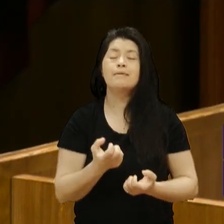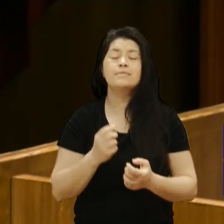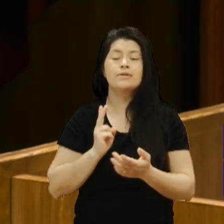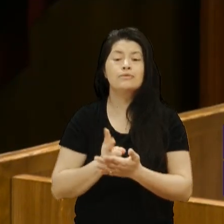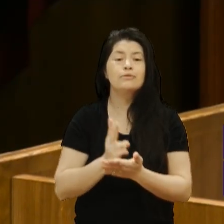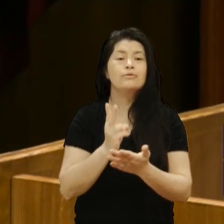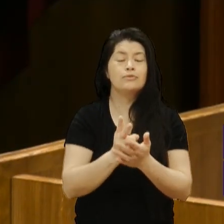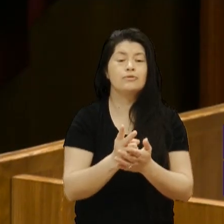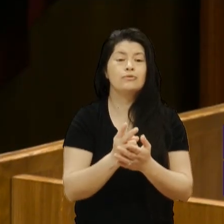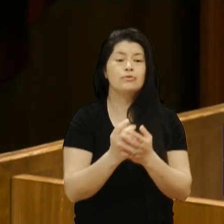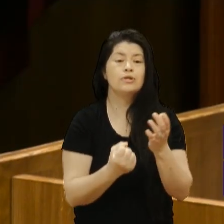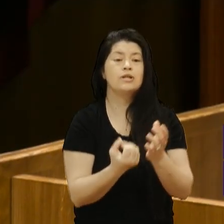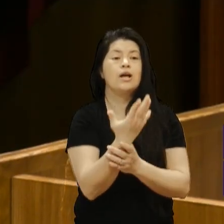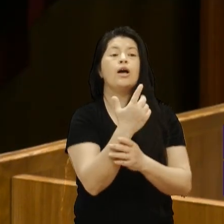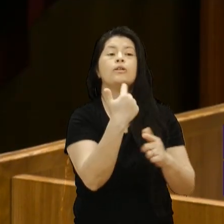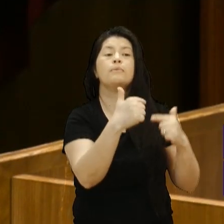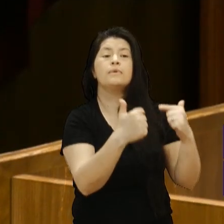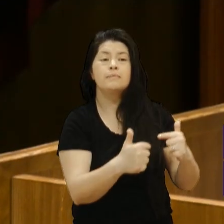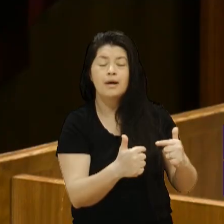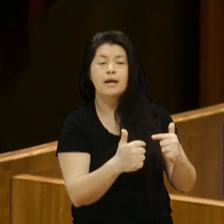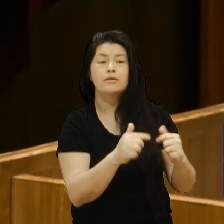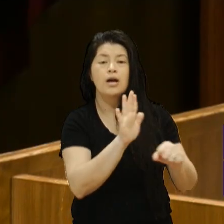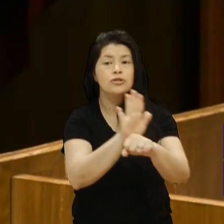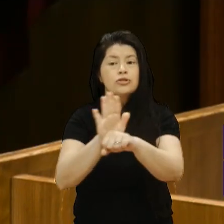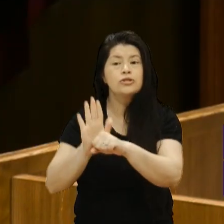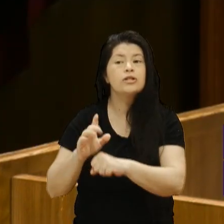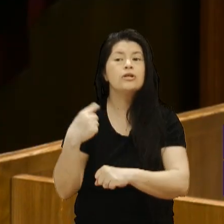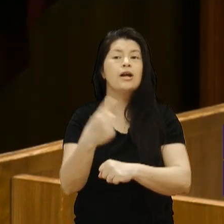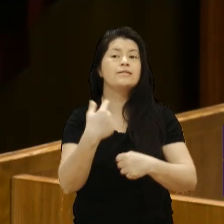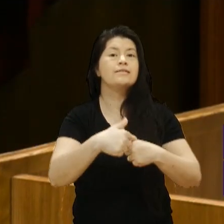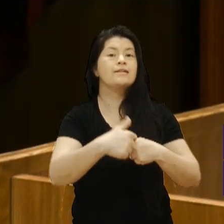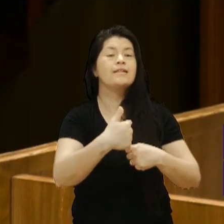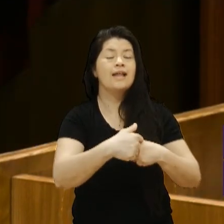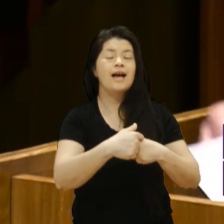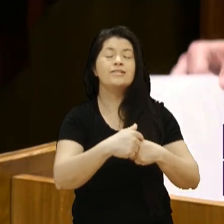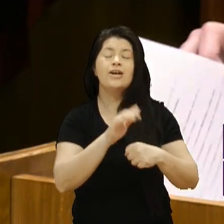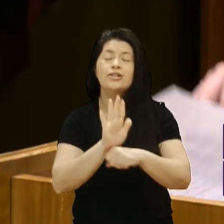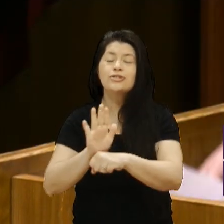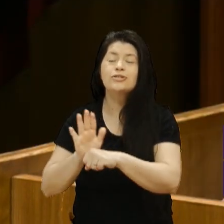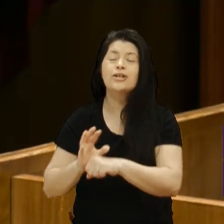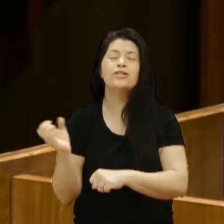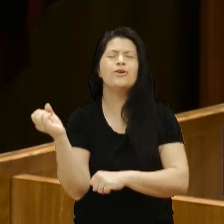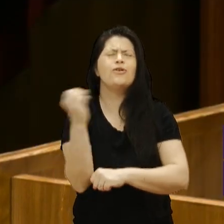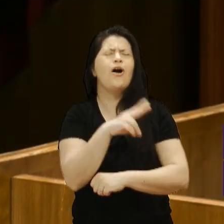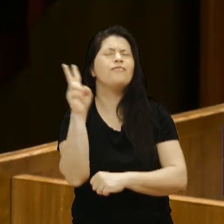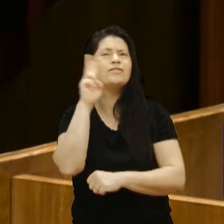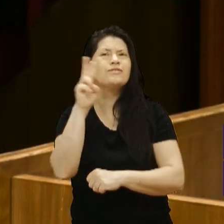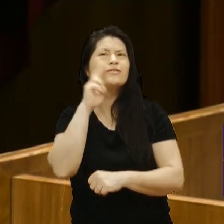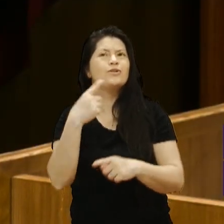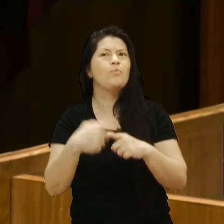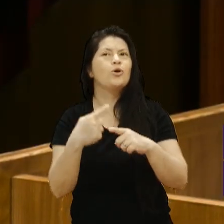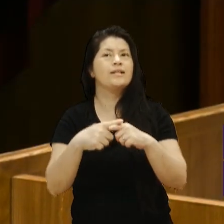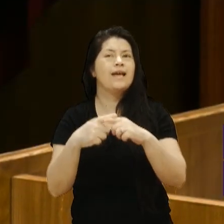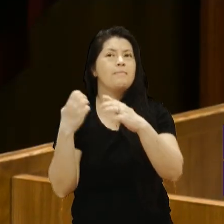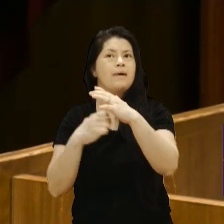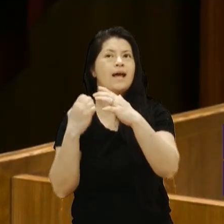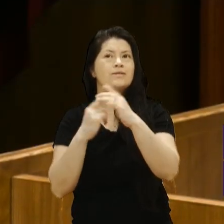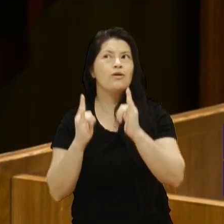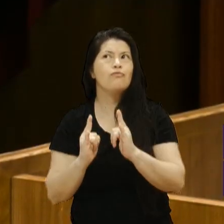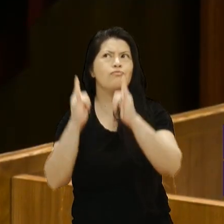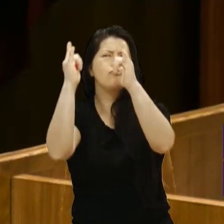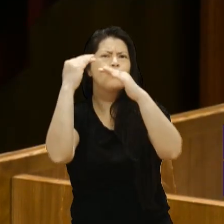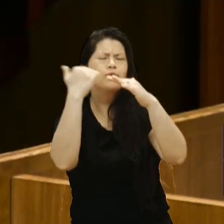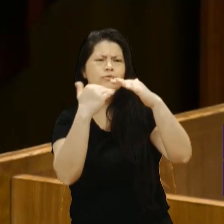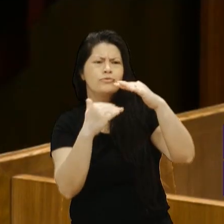gerando empregos, contribuindo com a nossa cidade e ajudando a escrever novas histórias. Porque empresas têm prédios,